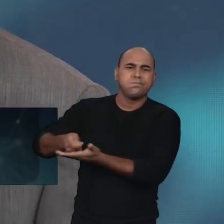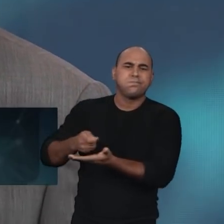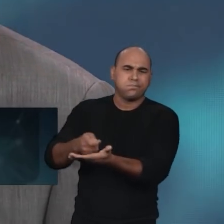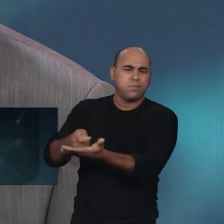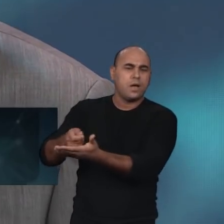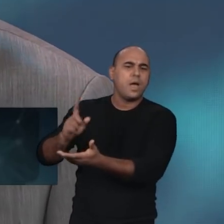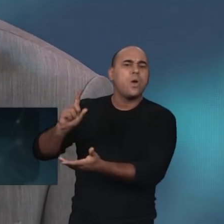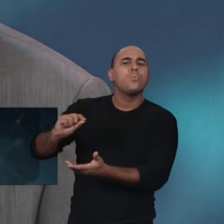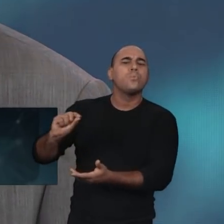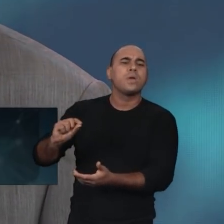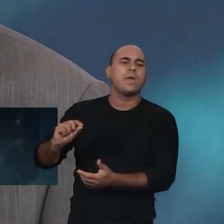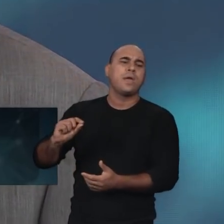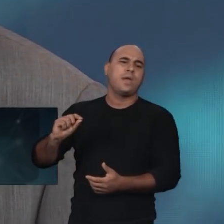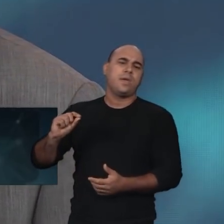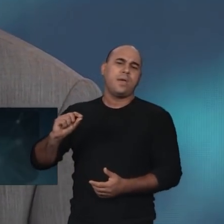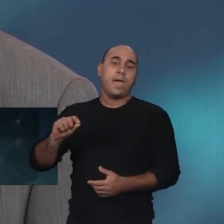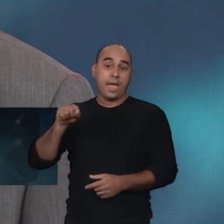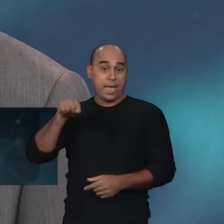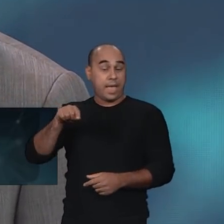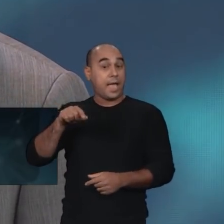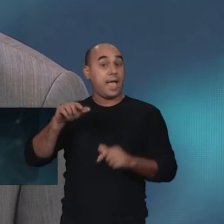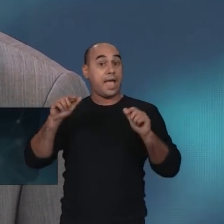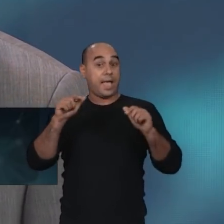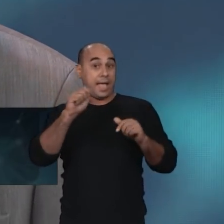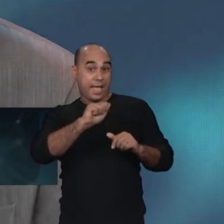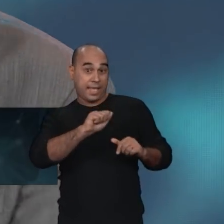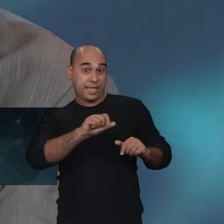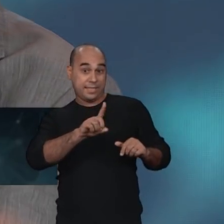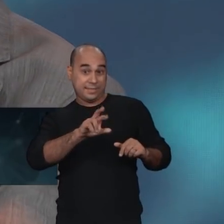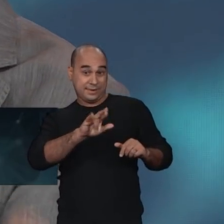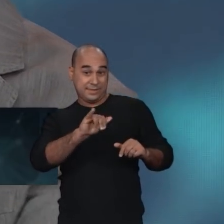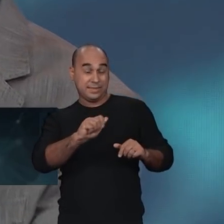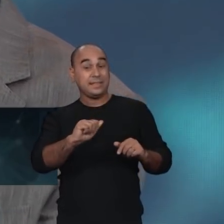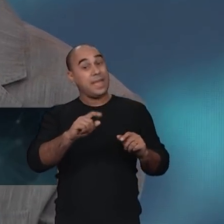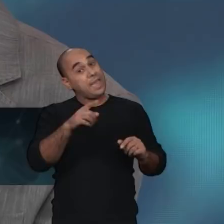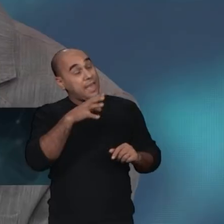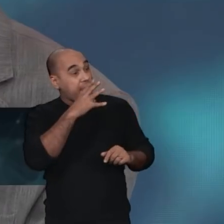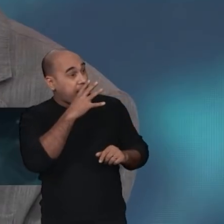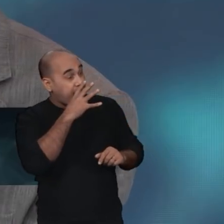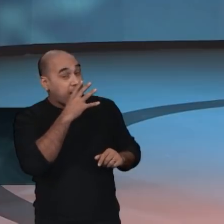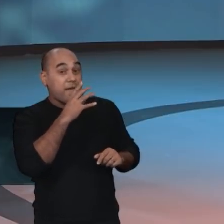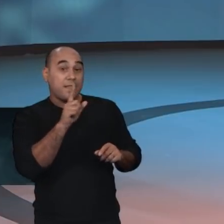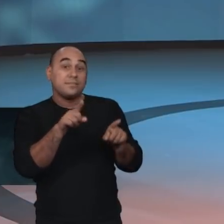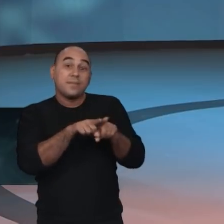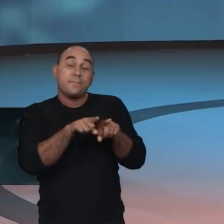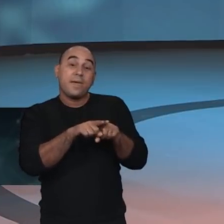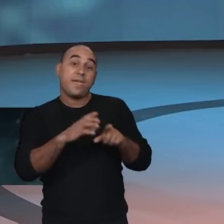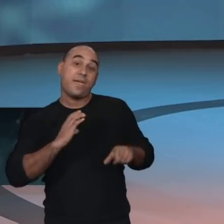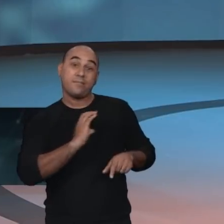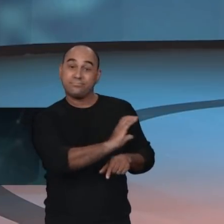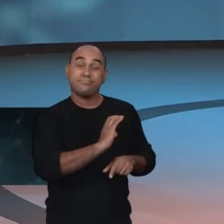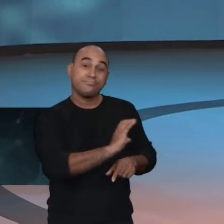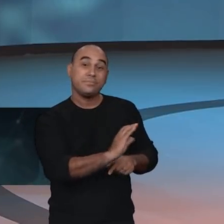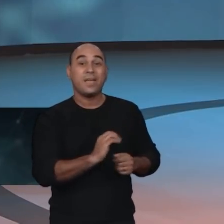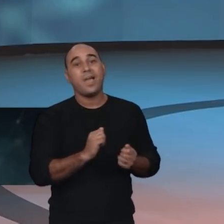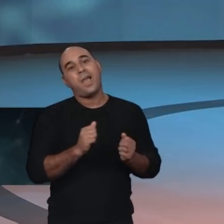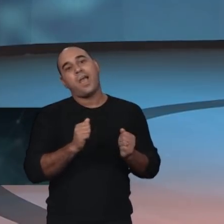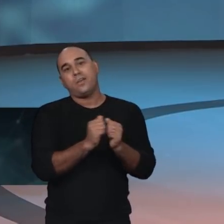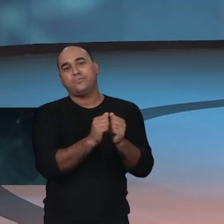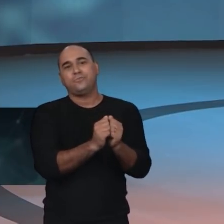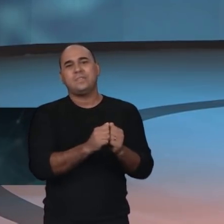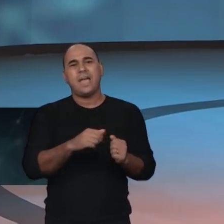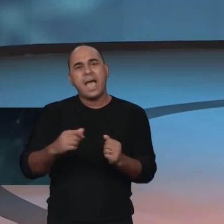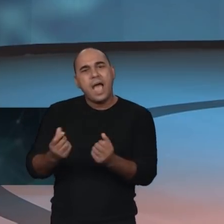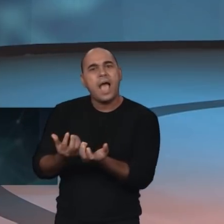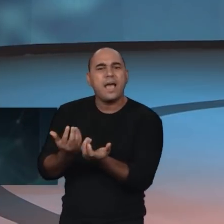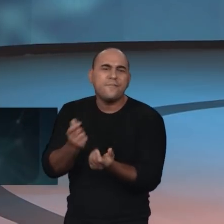esse, possa existir. E a Adriana é uma anjinha da esperança. Coisa Ela boa. faz a hortinha dela na casa dela e o que ela consegue de lucro, ela